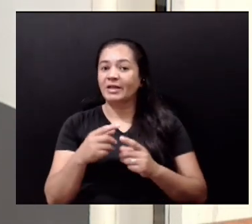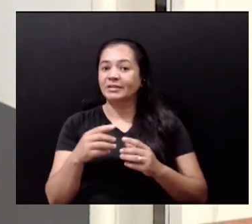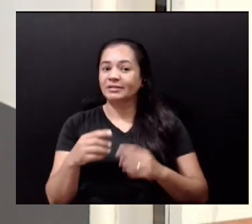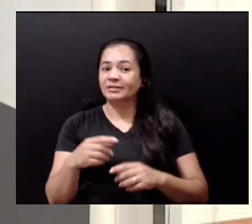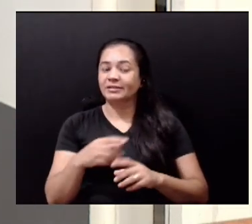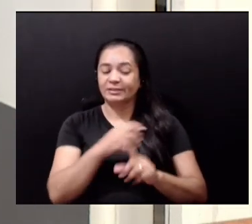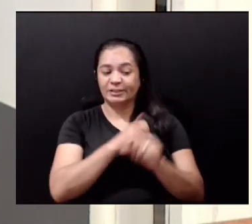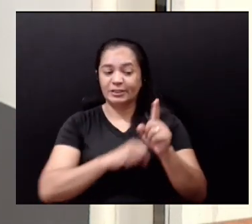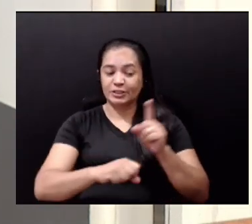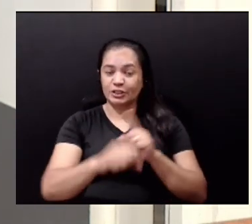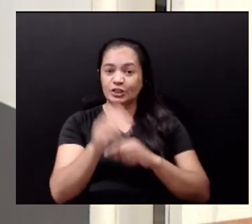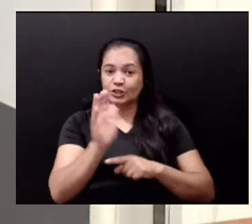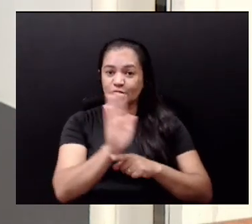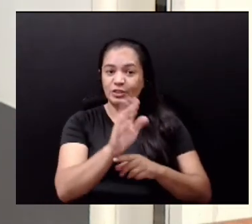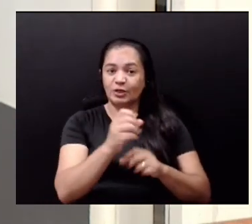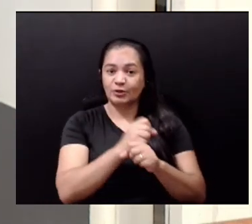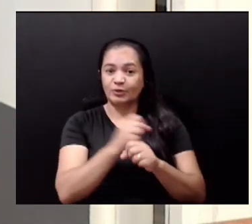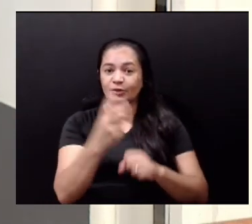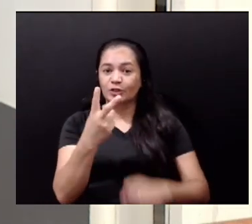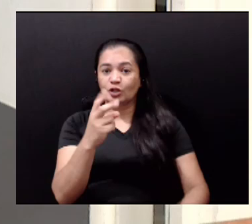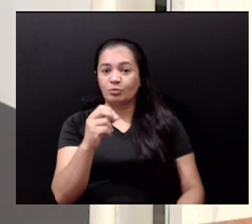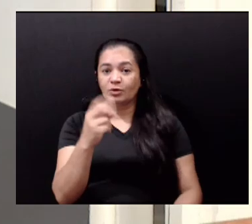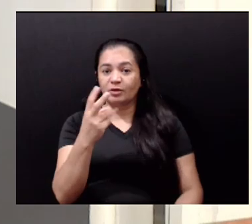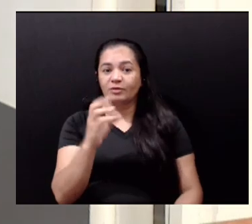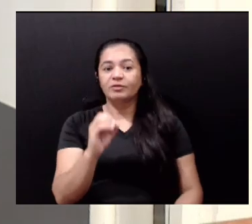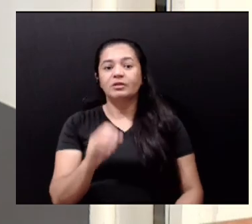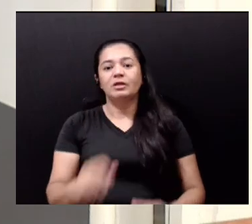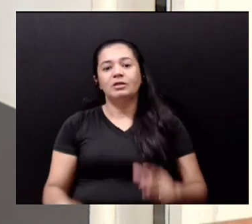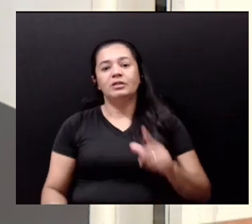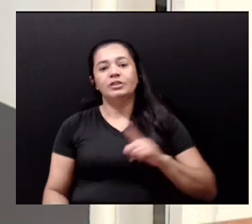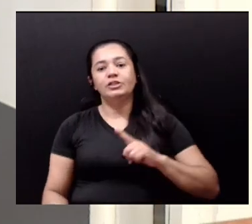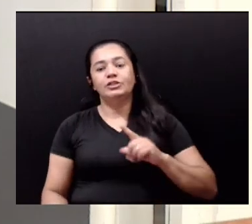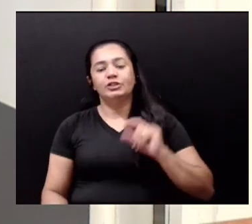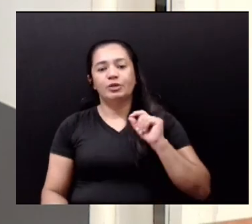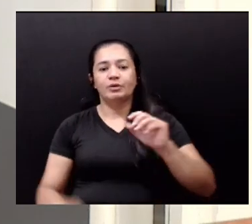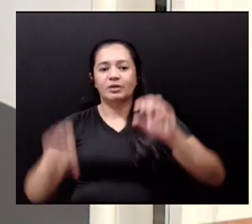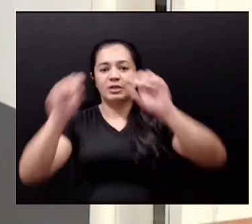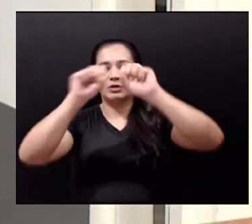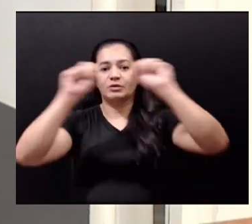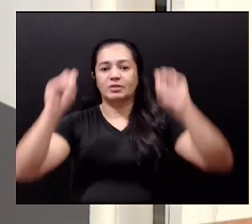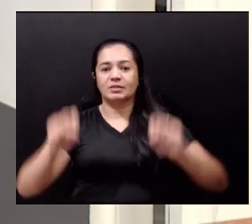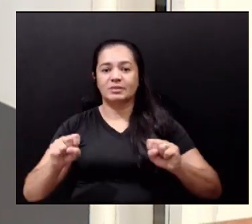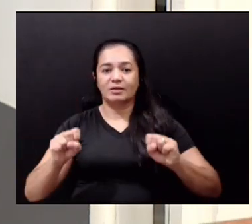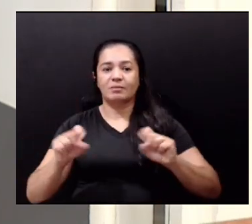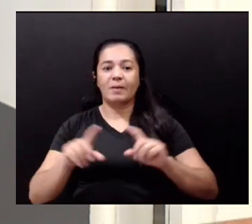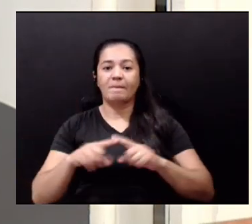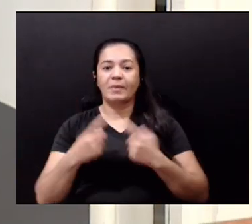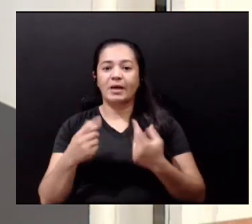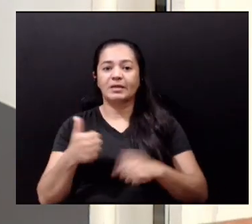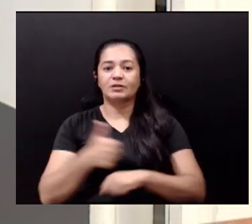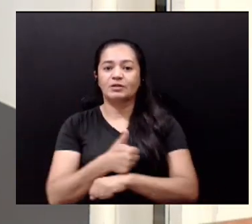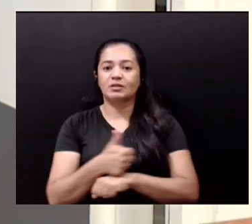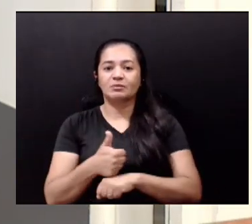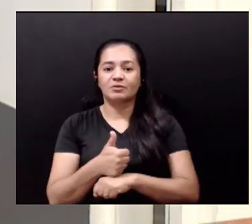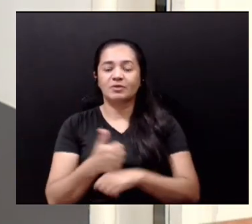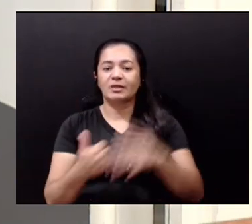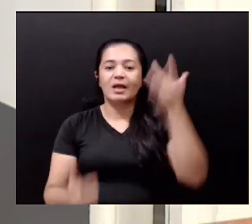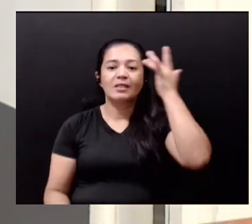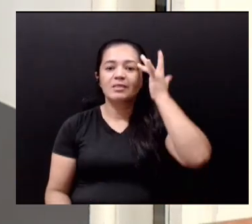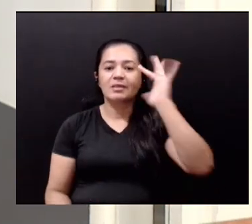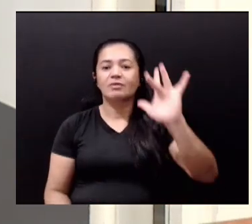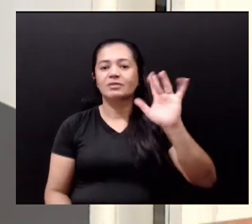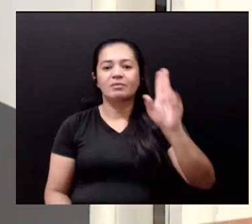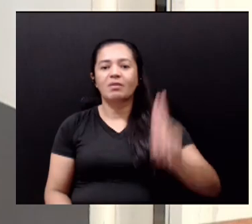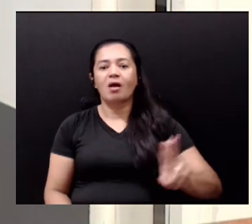2020, existia o sistema, mas os profissionais não eram instrumentalizados para utilizá-lo. Então, também